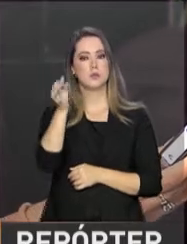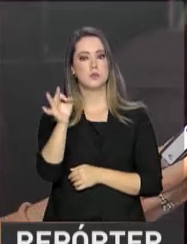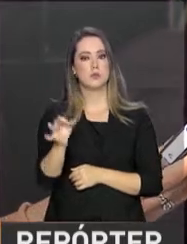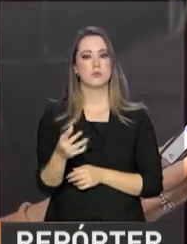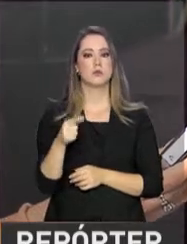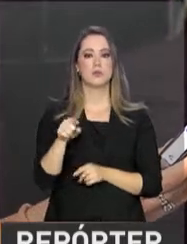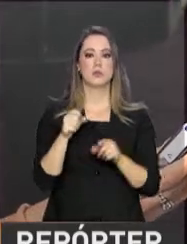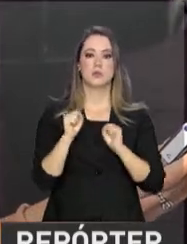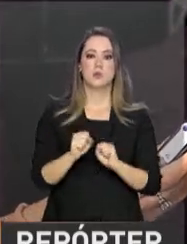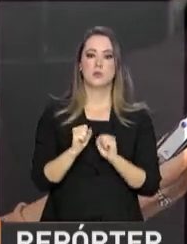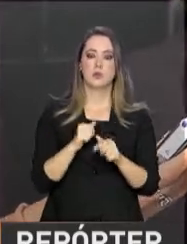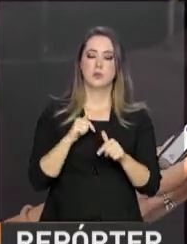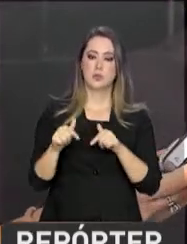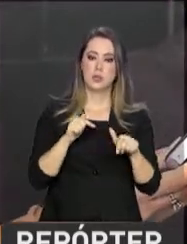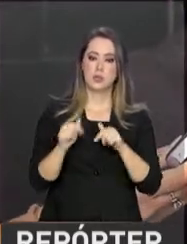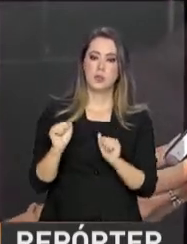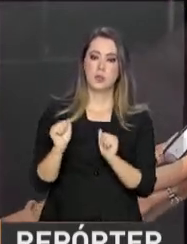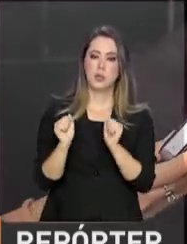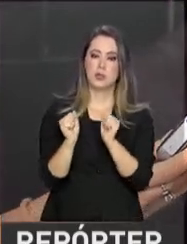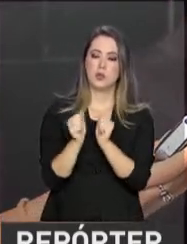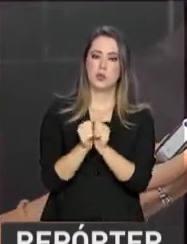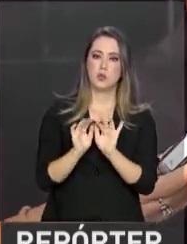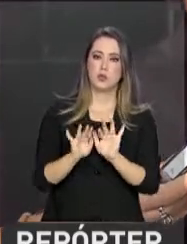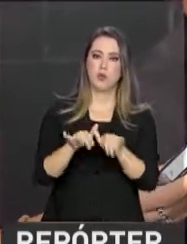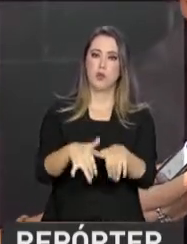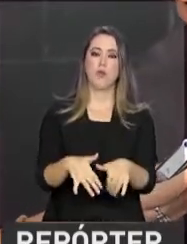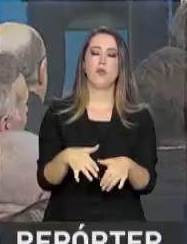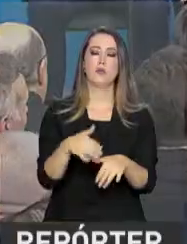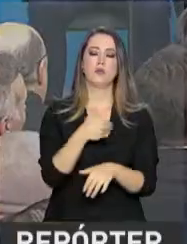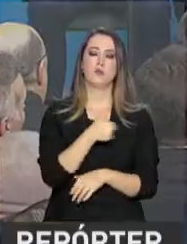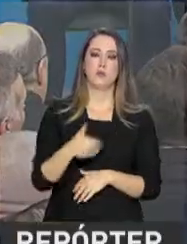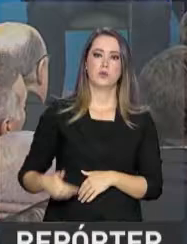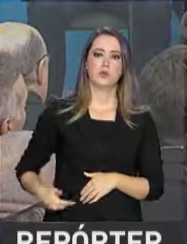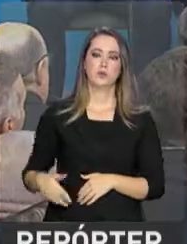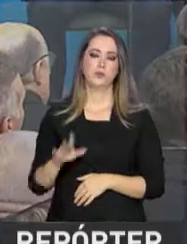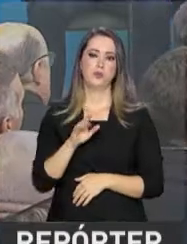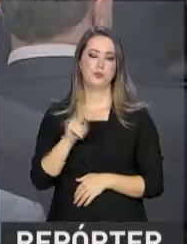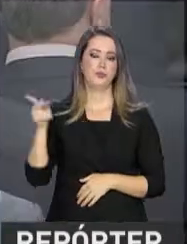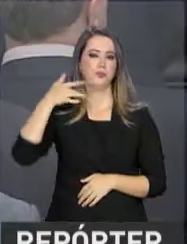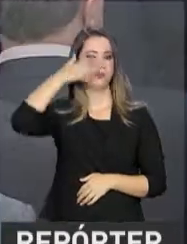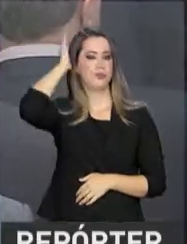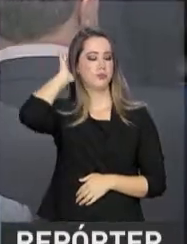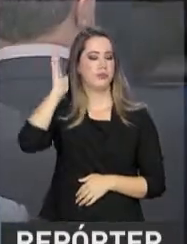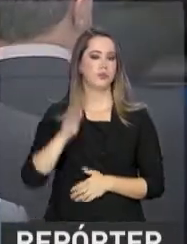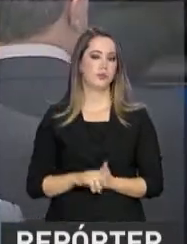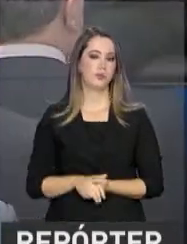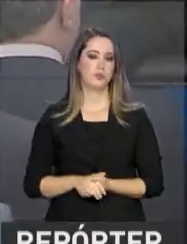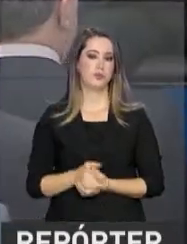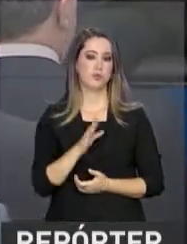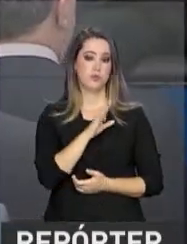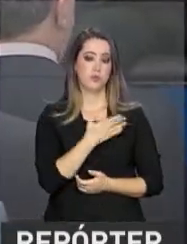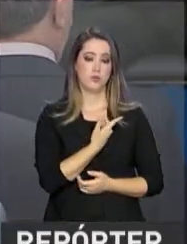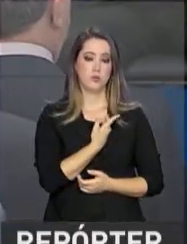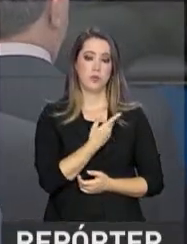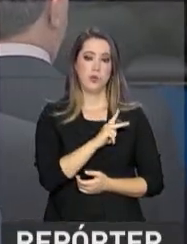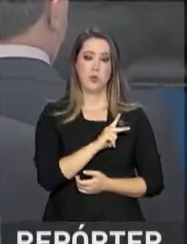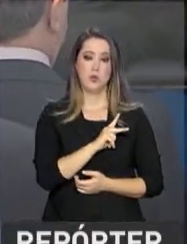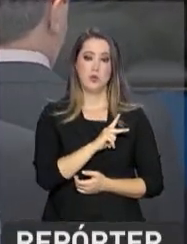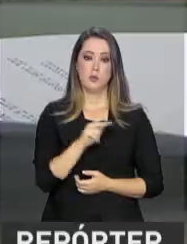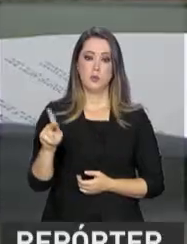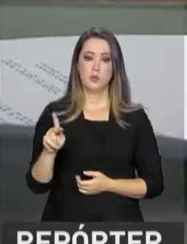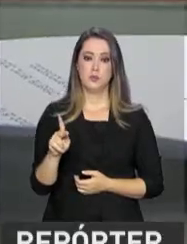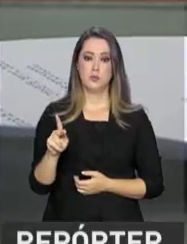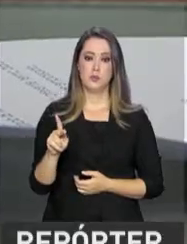poder fazer as entregas até o final do ano tempo já gilberto occhi deixa a presidência da caixa econômica federal